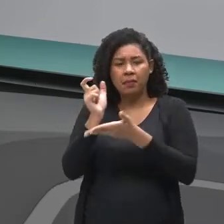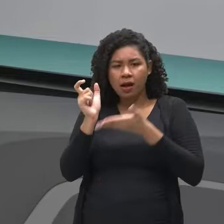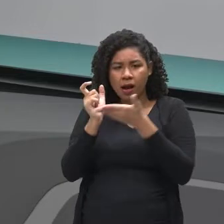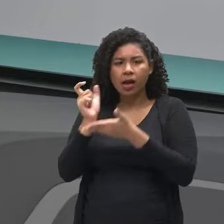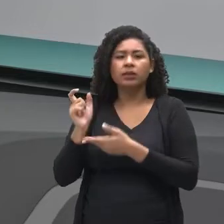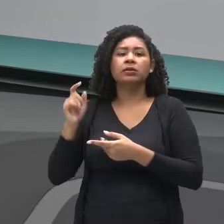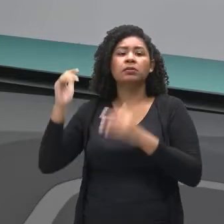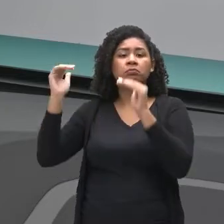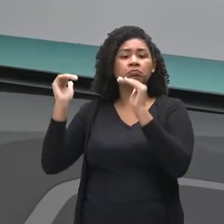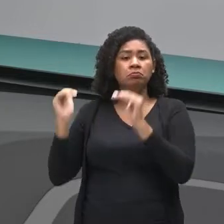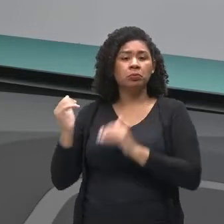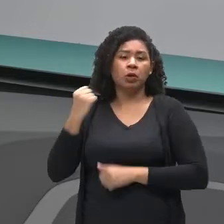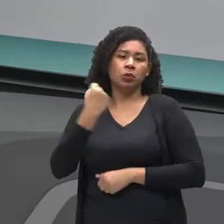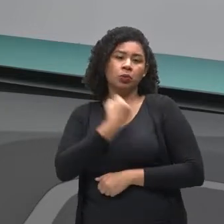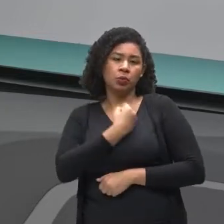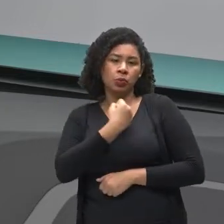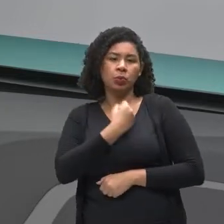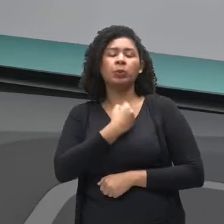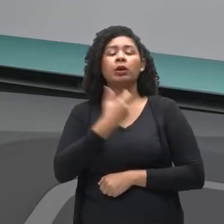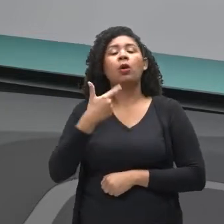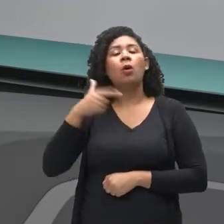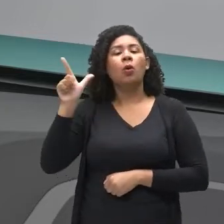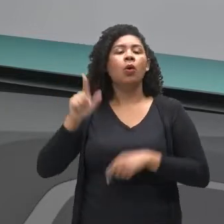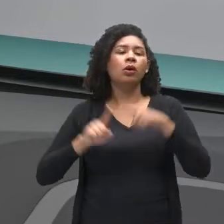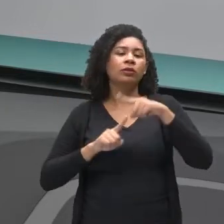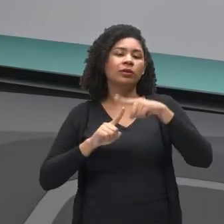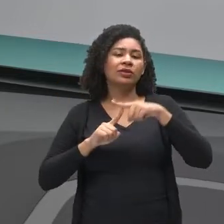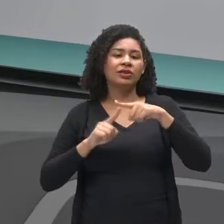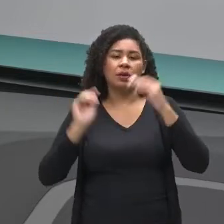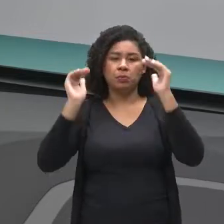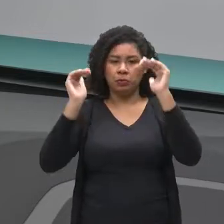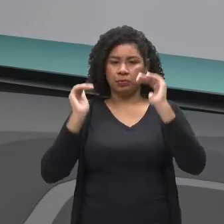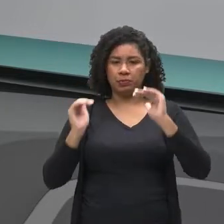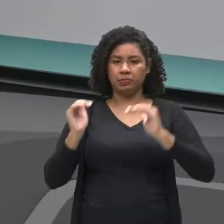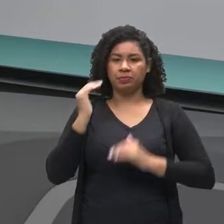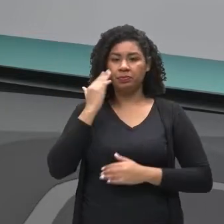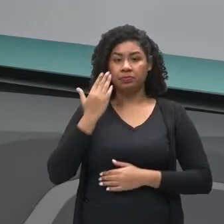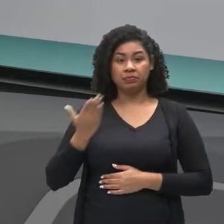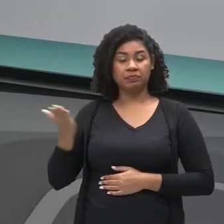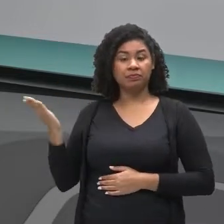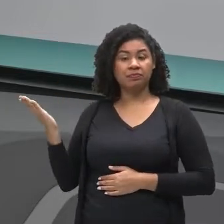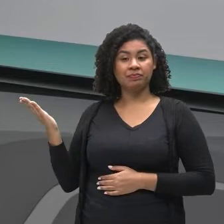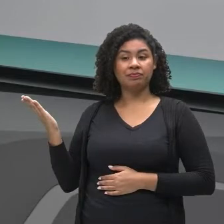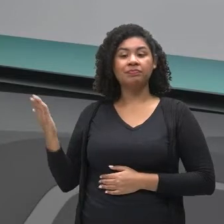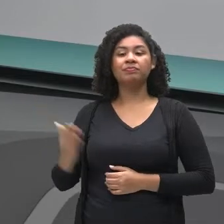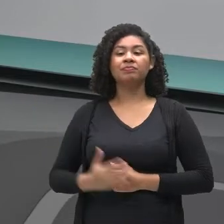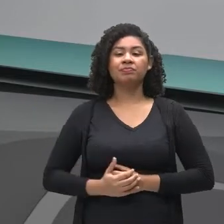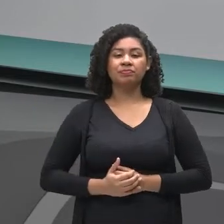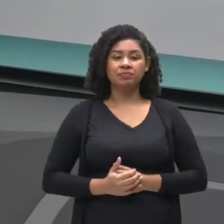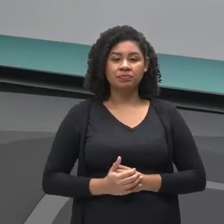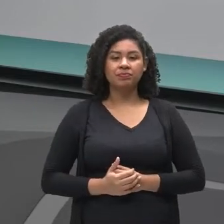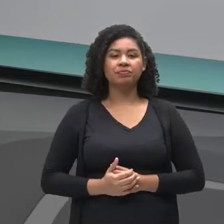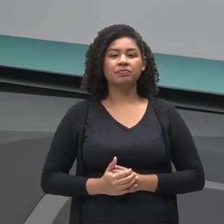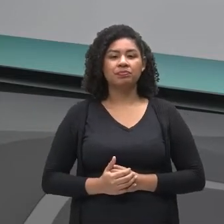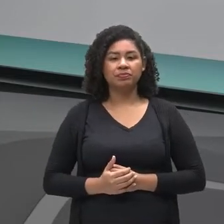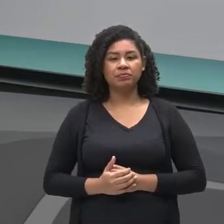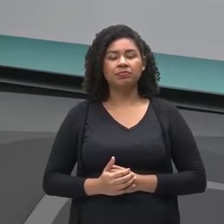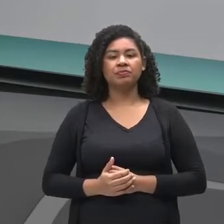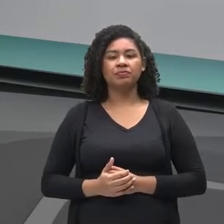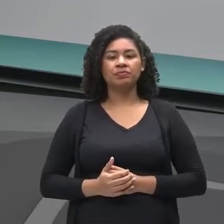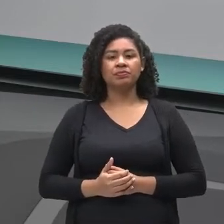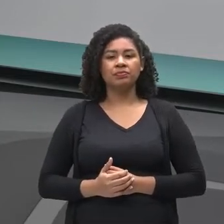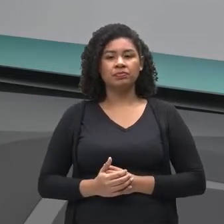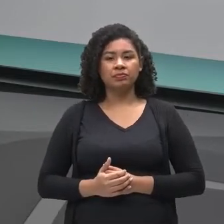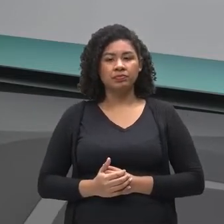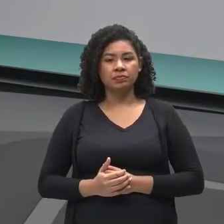aqui de marcas tipográficas, né? Nós temos também aí no texto as palavras,